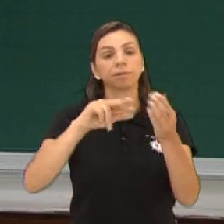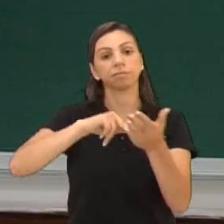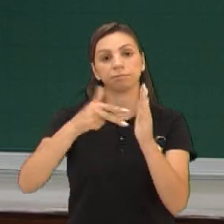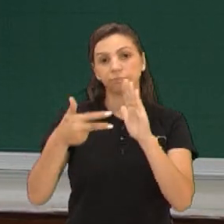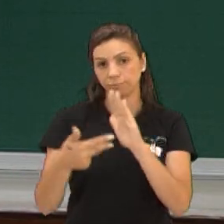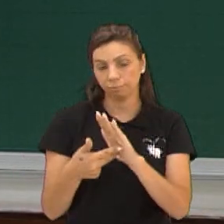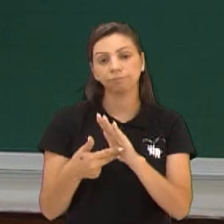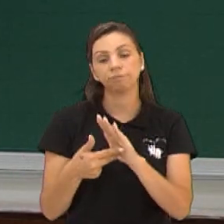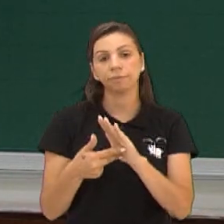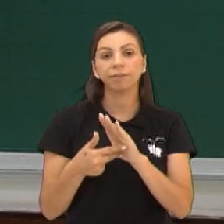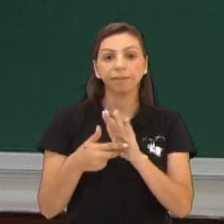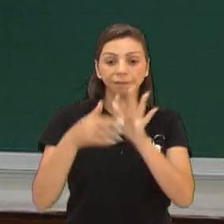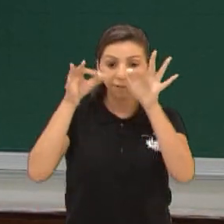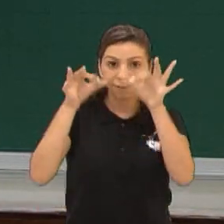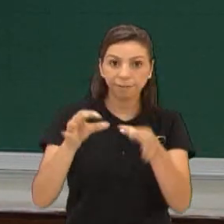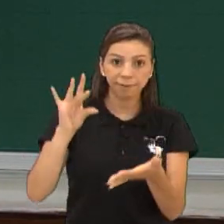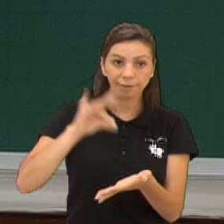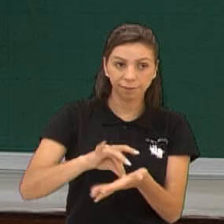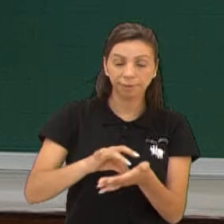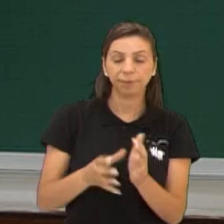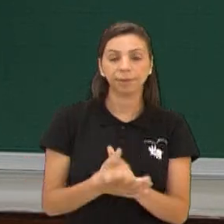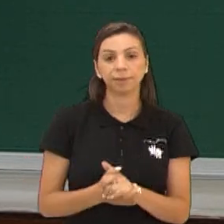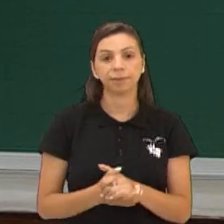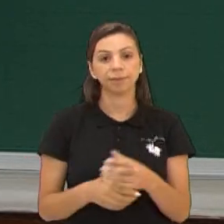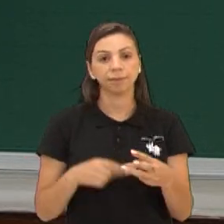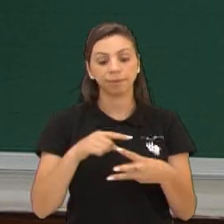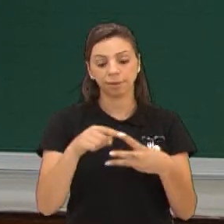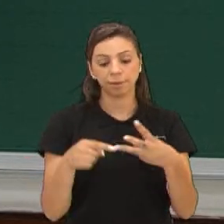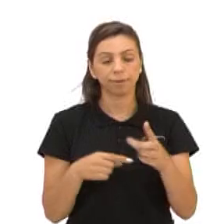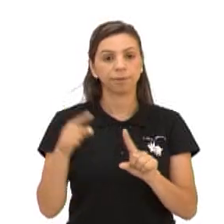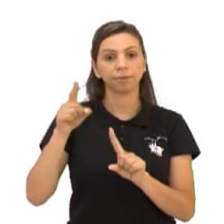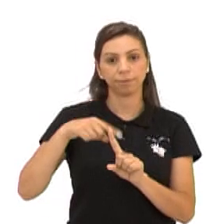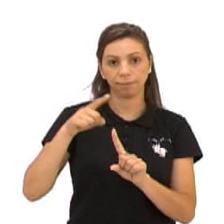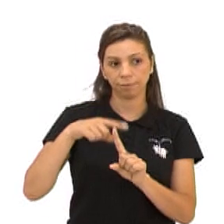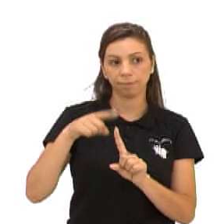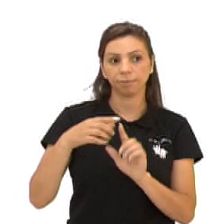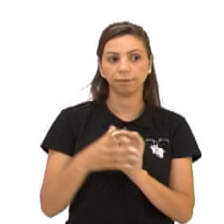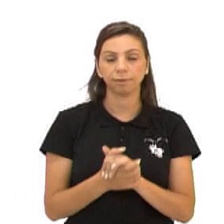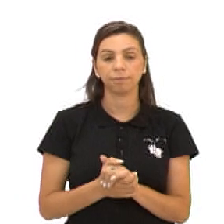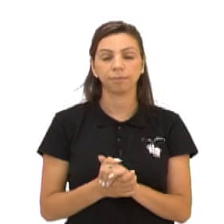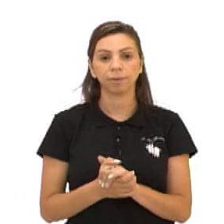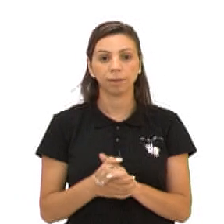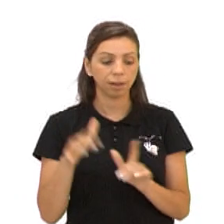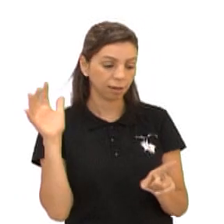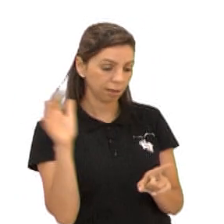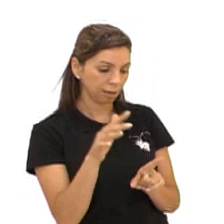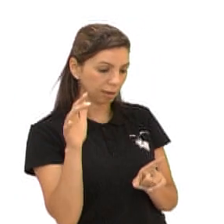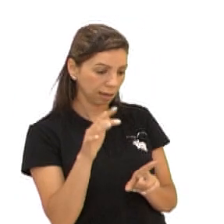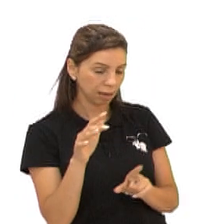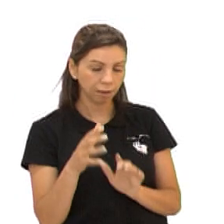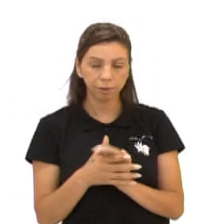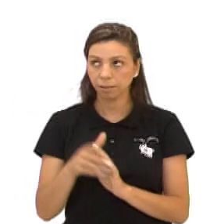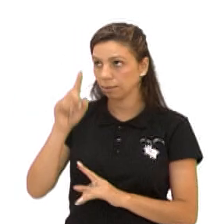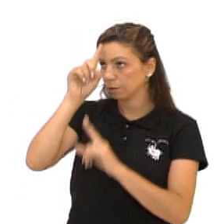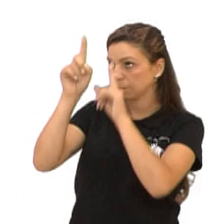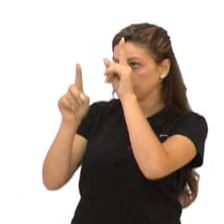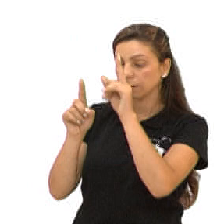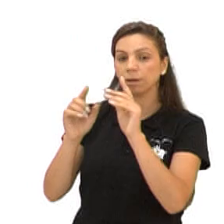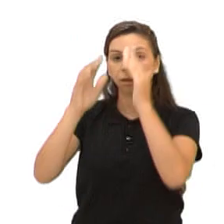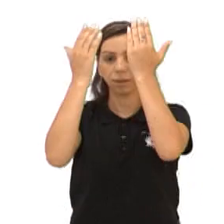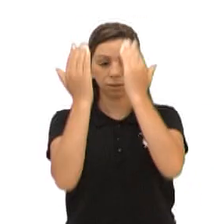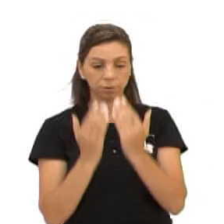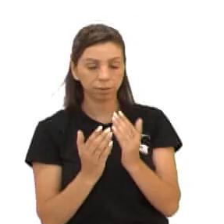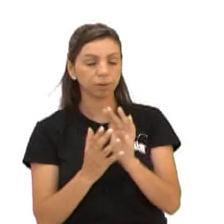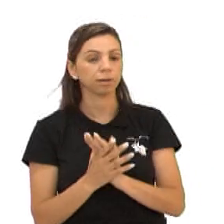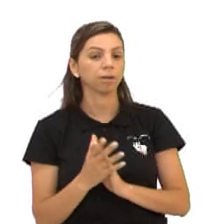é significativo então Existem três tipos de argumentação a indução a dedução EA analogia